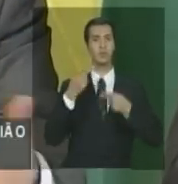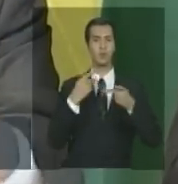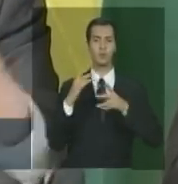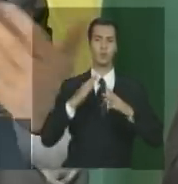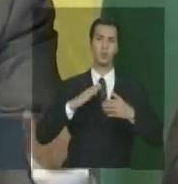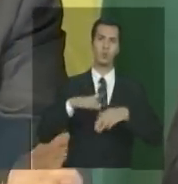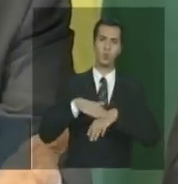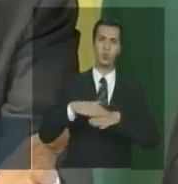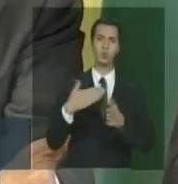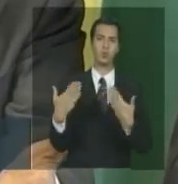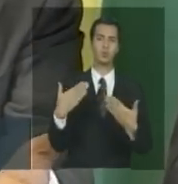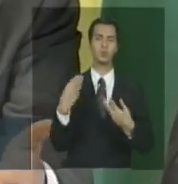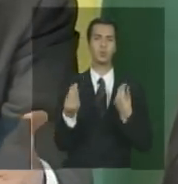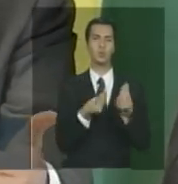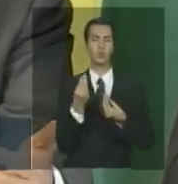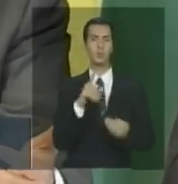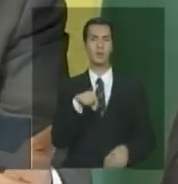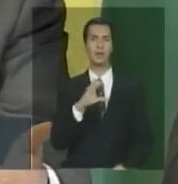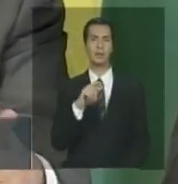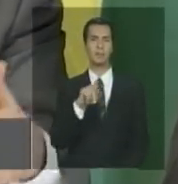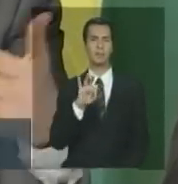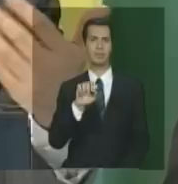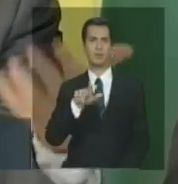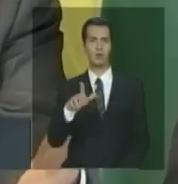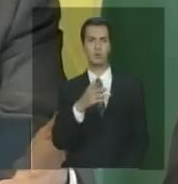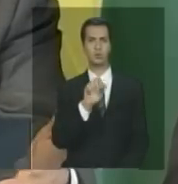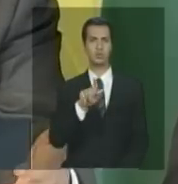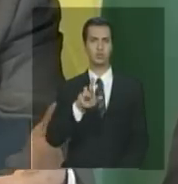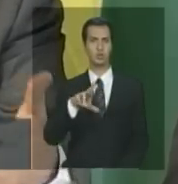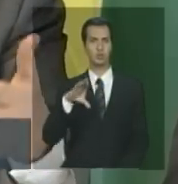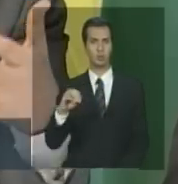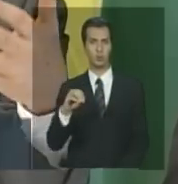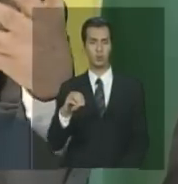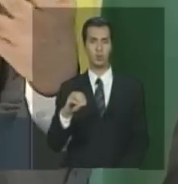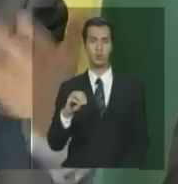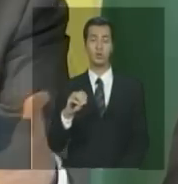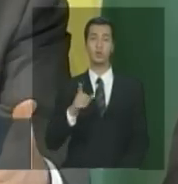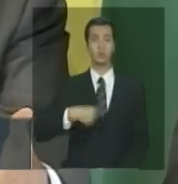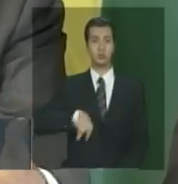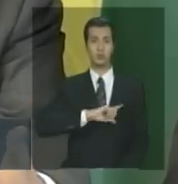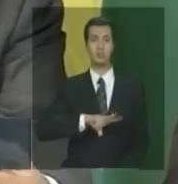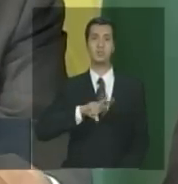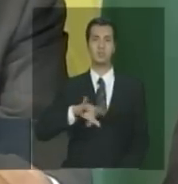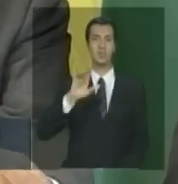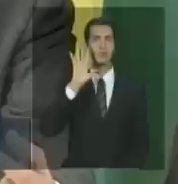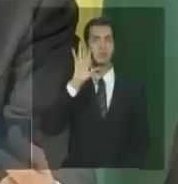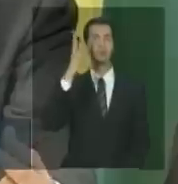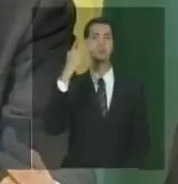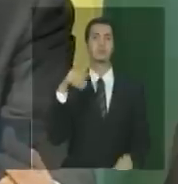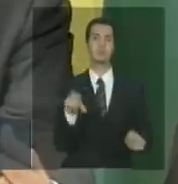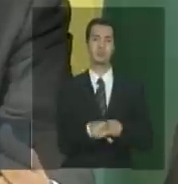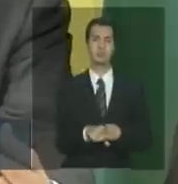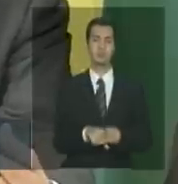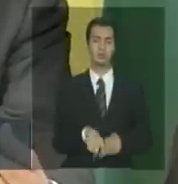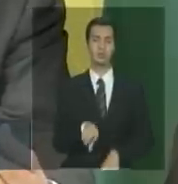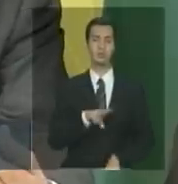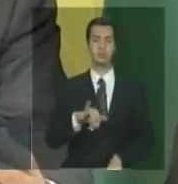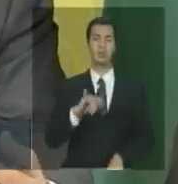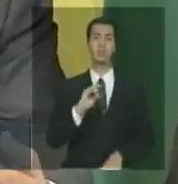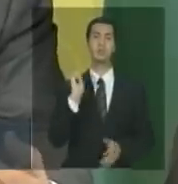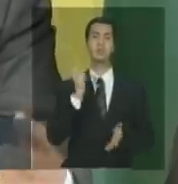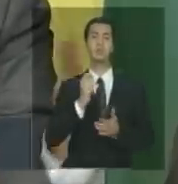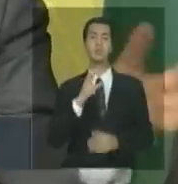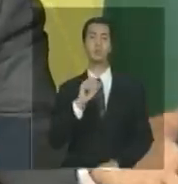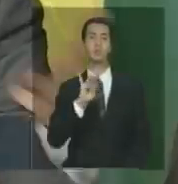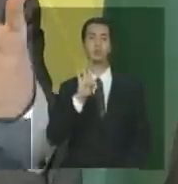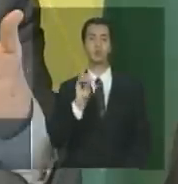financeiro, custo para capital de giro, e nós garantimos que vamos tomar medidas para reduzir o custo